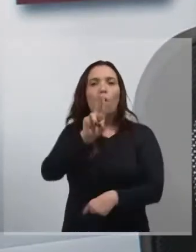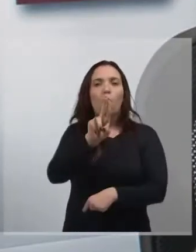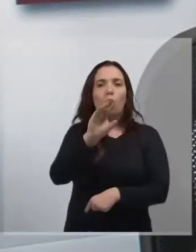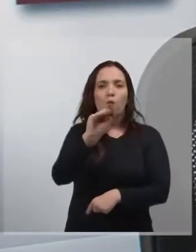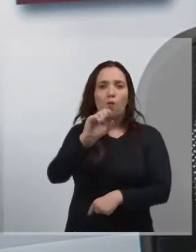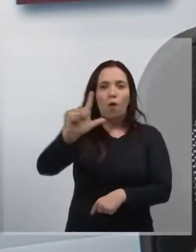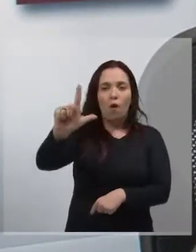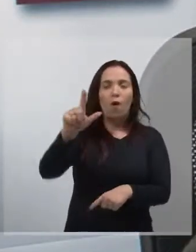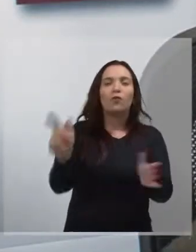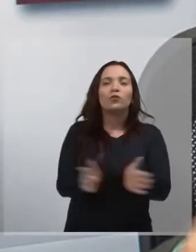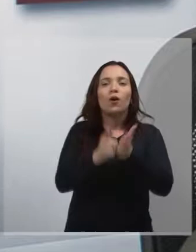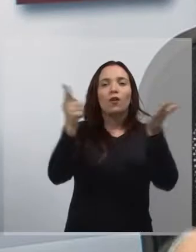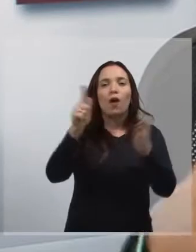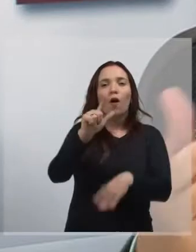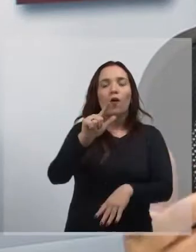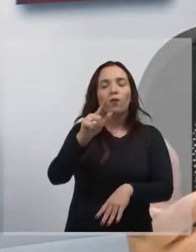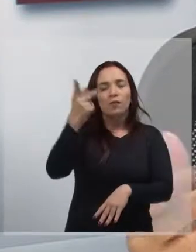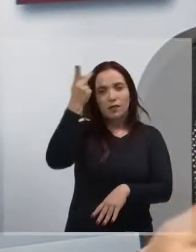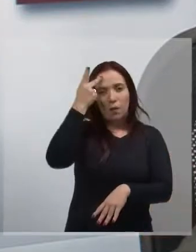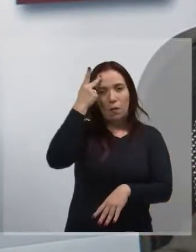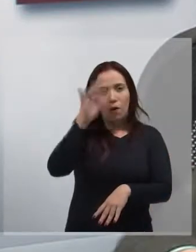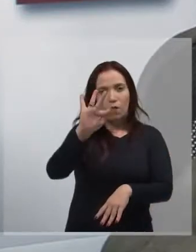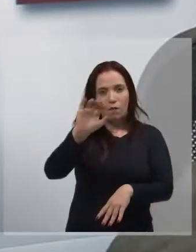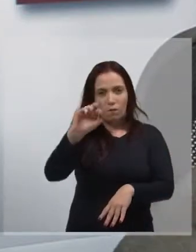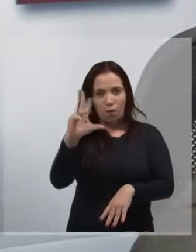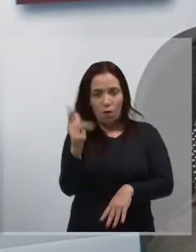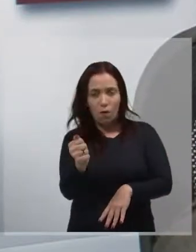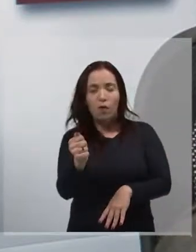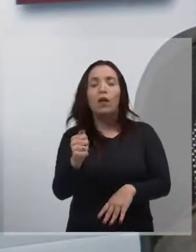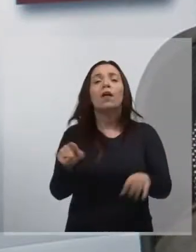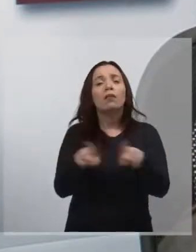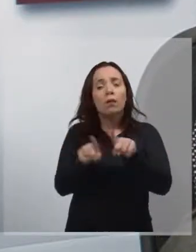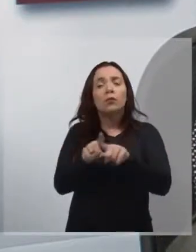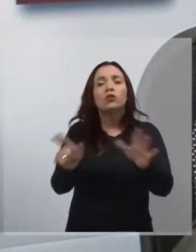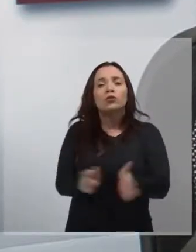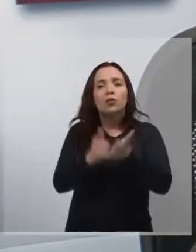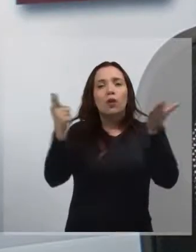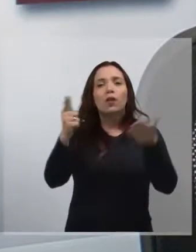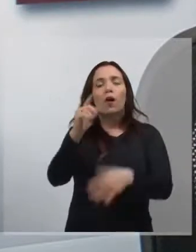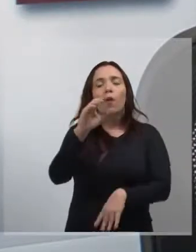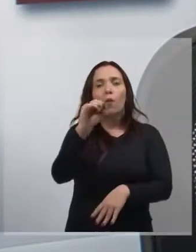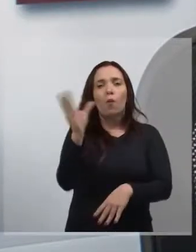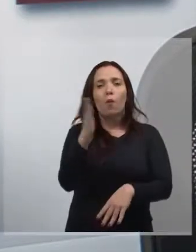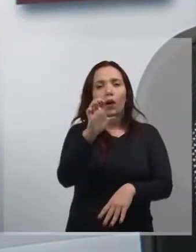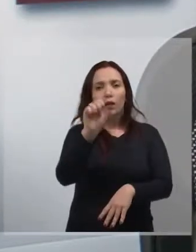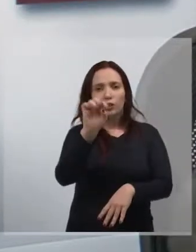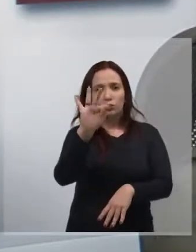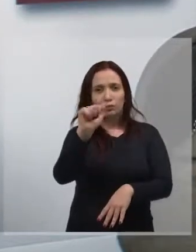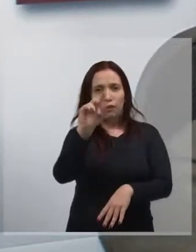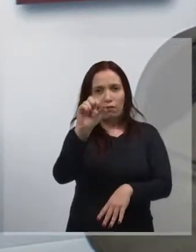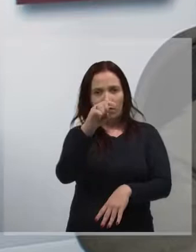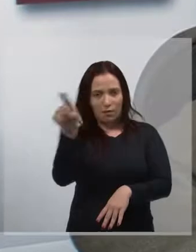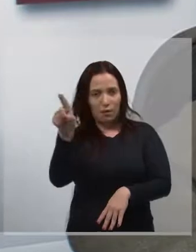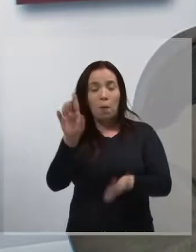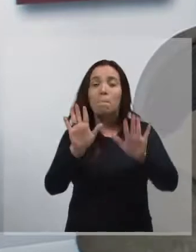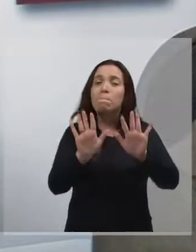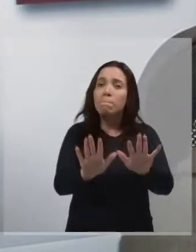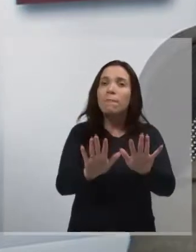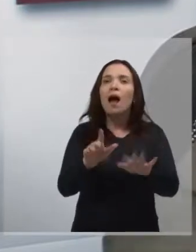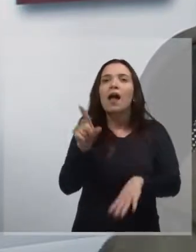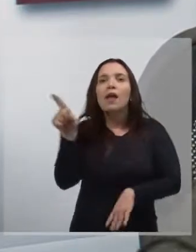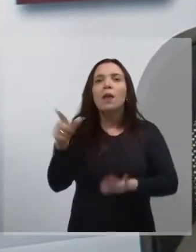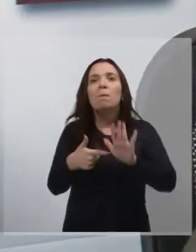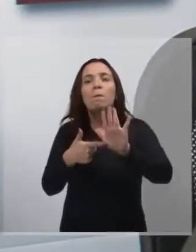São Paulo, com o jornal Estadão, mas, por outro lado, também ele já começa a delinear os seus aliados entre